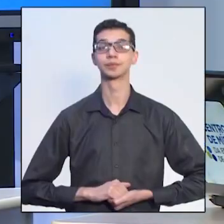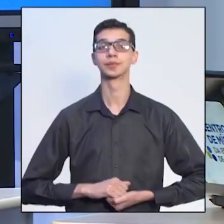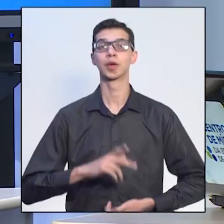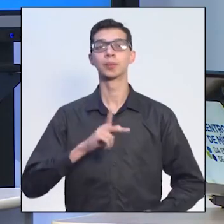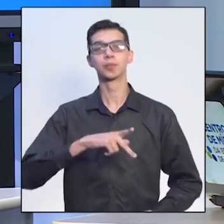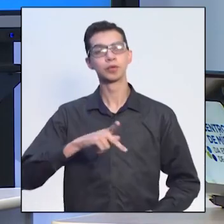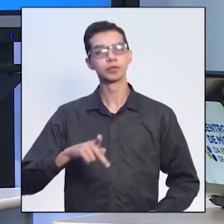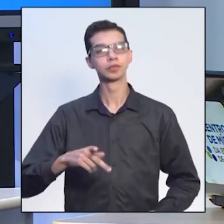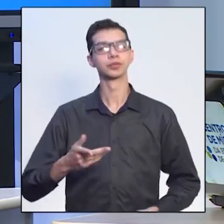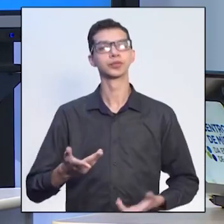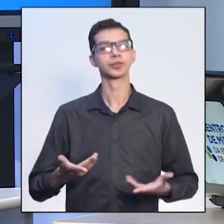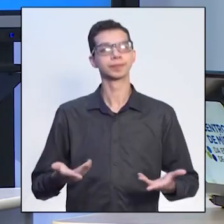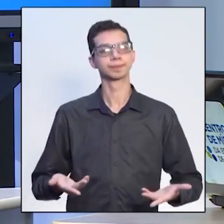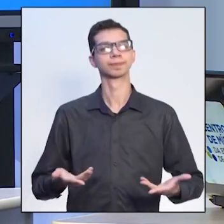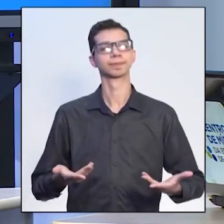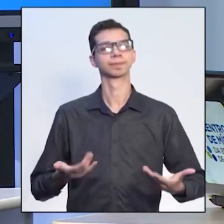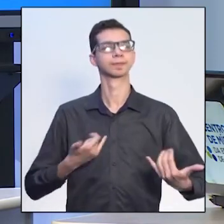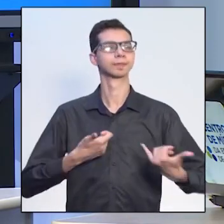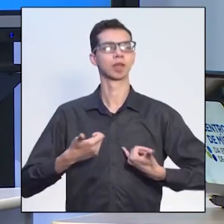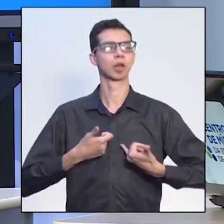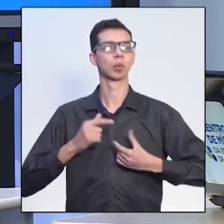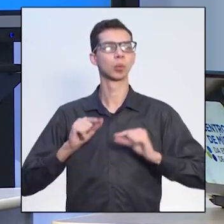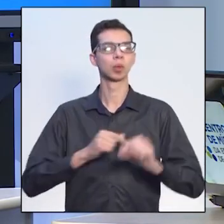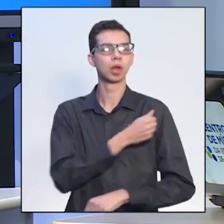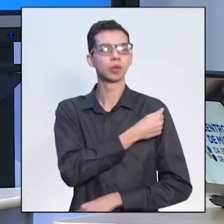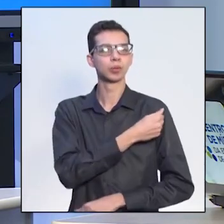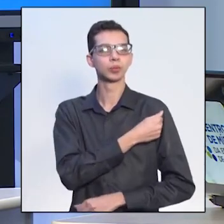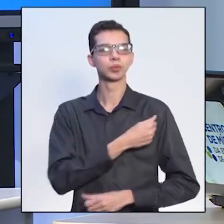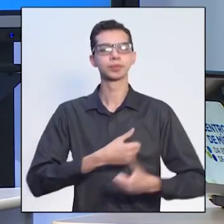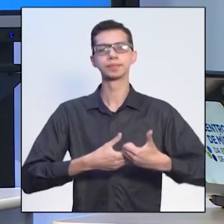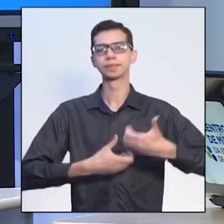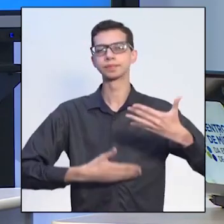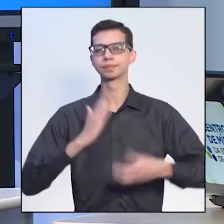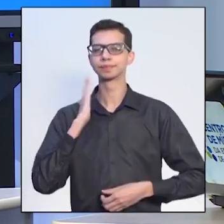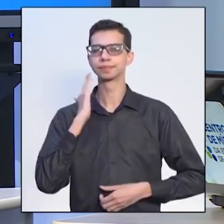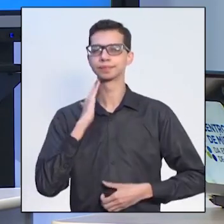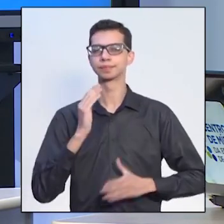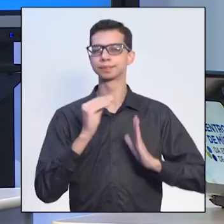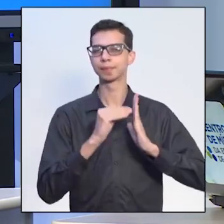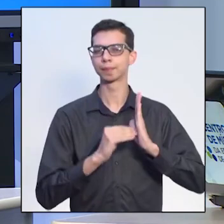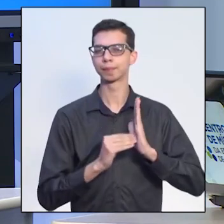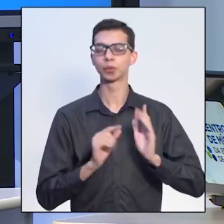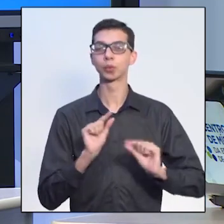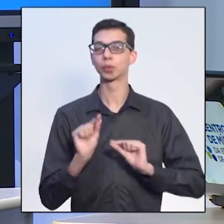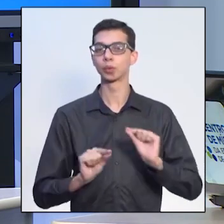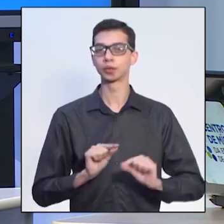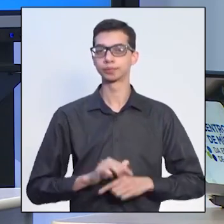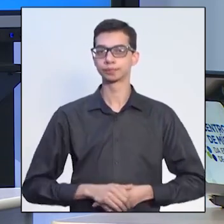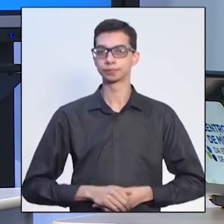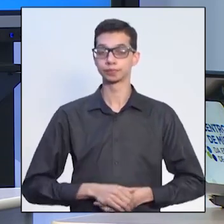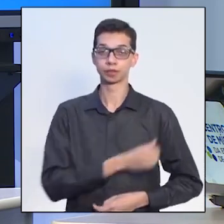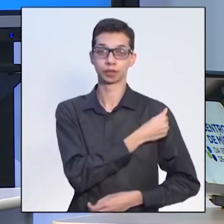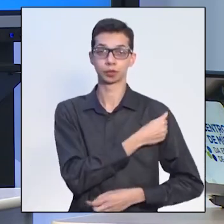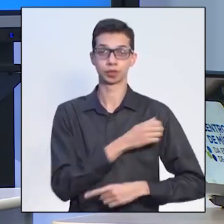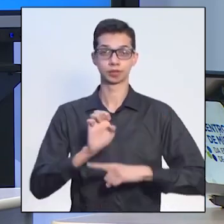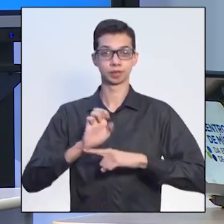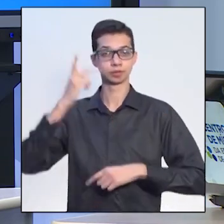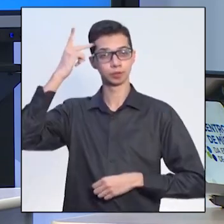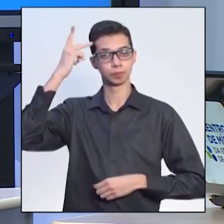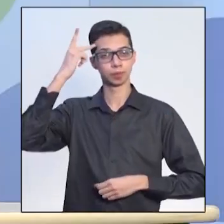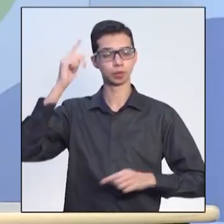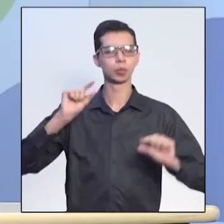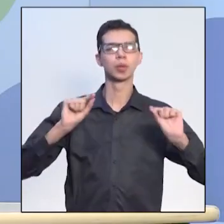Professora Tayana, me diga, o que os nossos alunos falaram, o que para os alunos do estado de São Paulo faz um filme ser